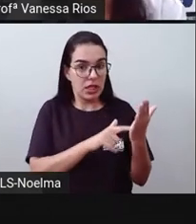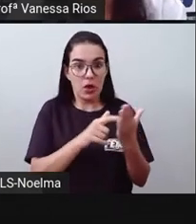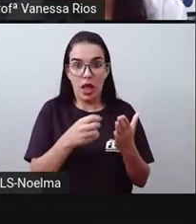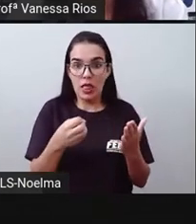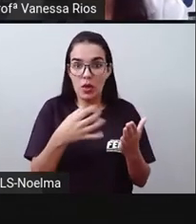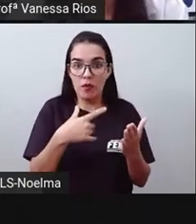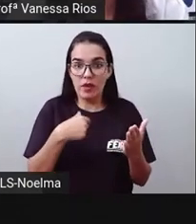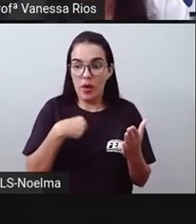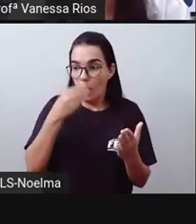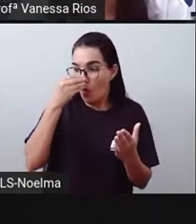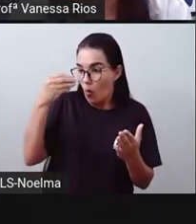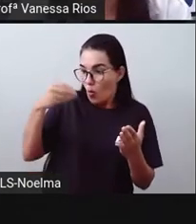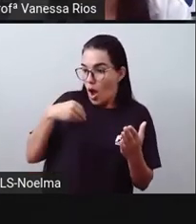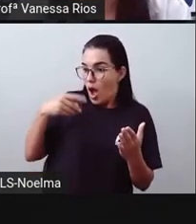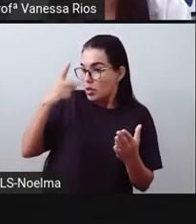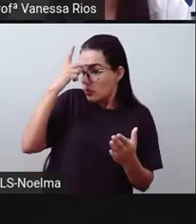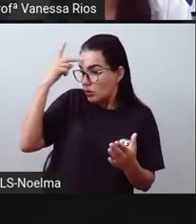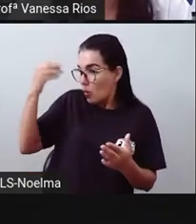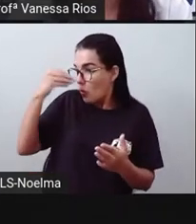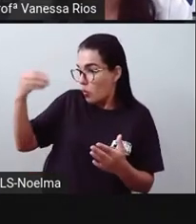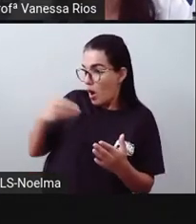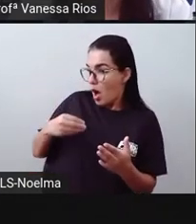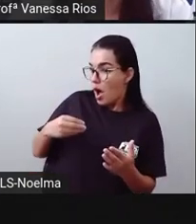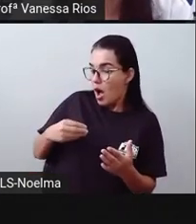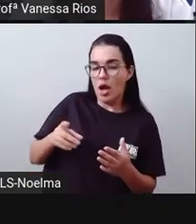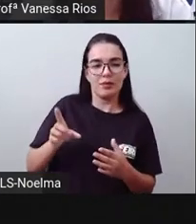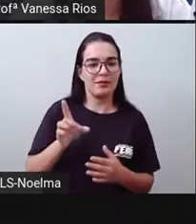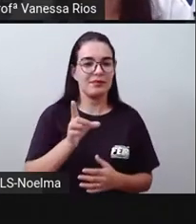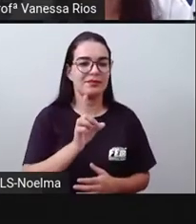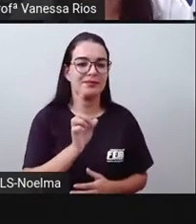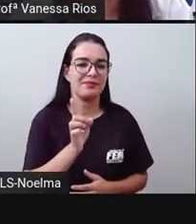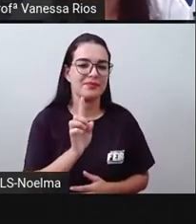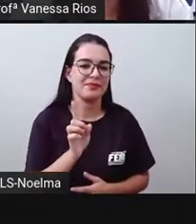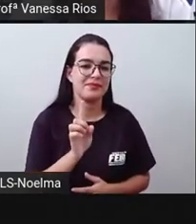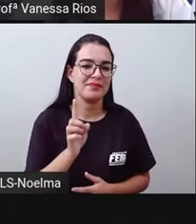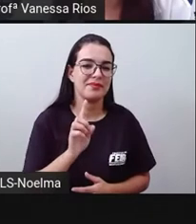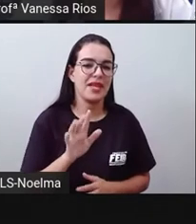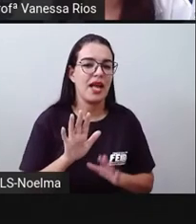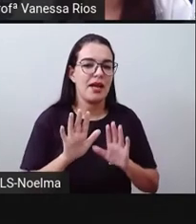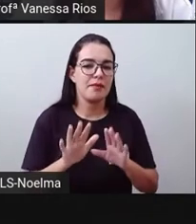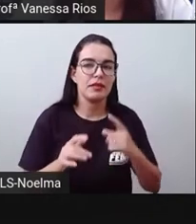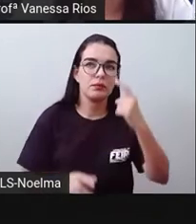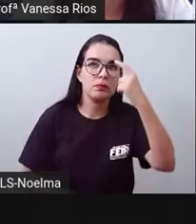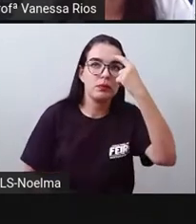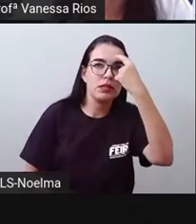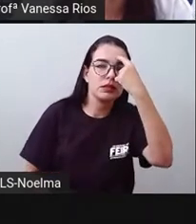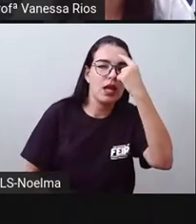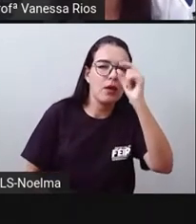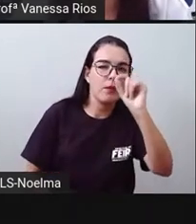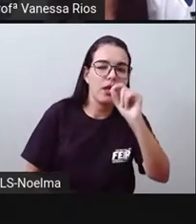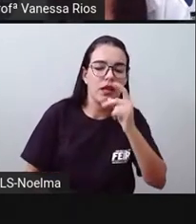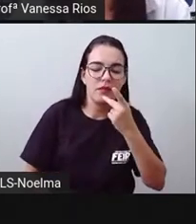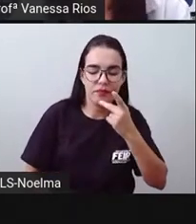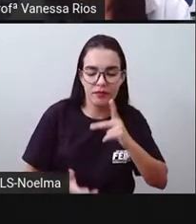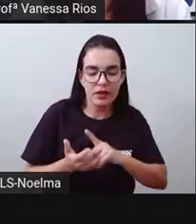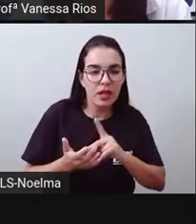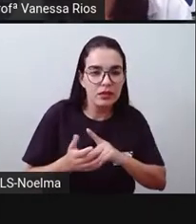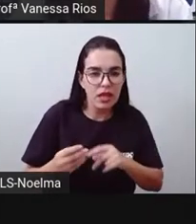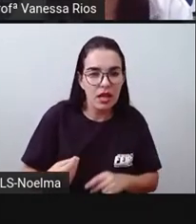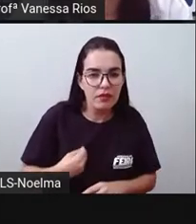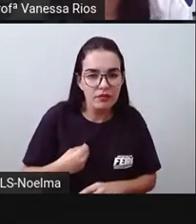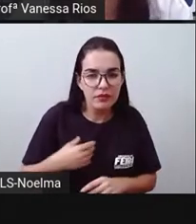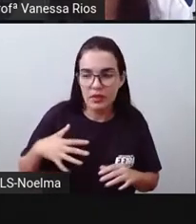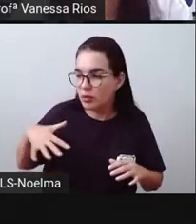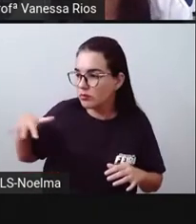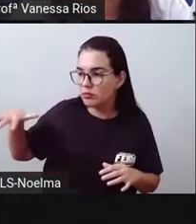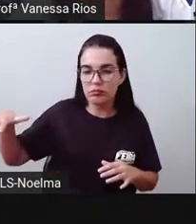atual. E a gente pensa que talvez o vídeo traz uma forma exagerada, mas se a gente pensar na nossa realidade, naquilo que está à nossa